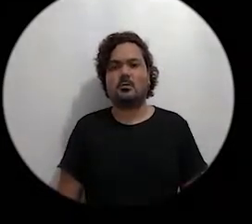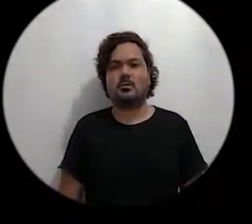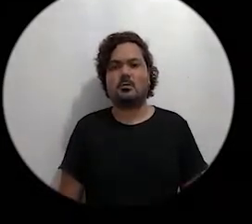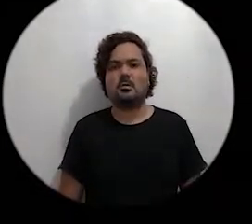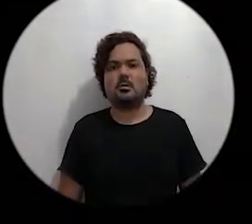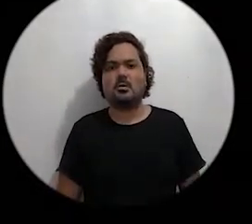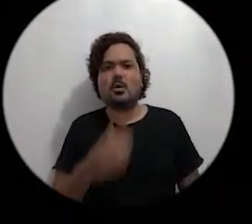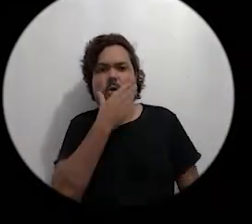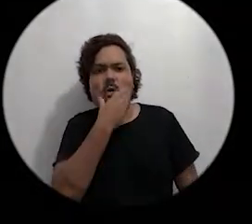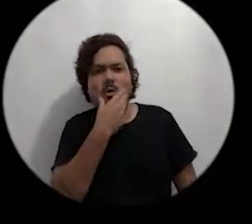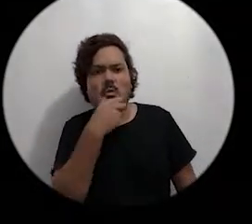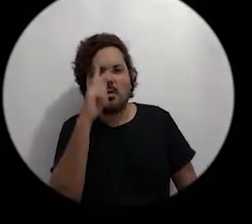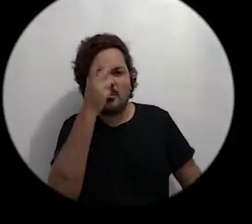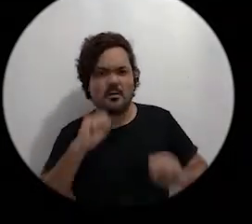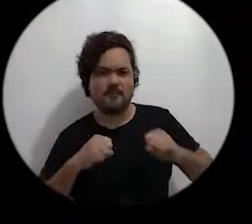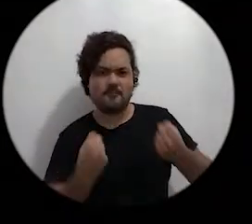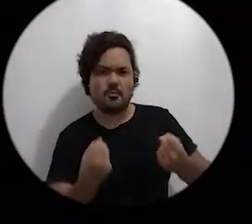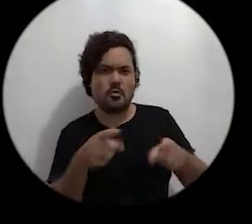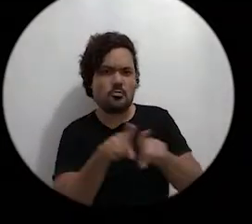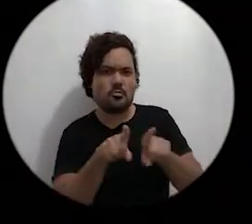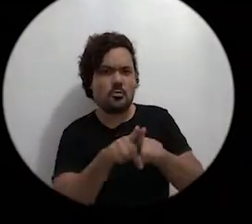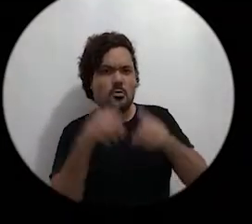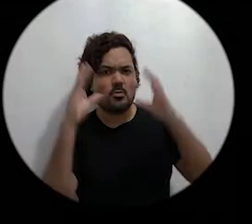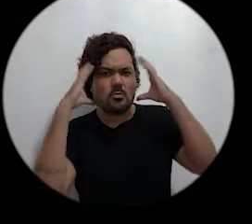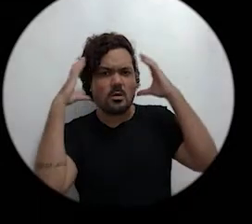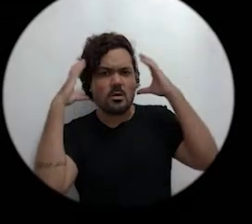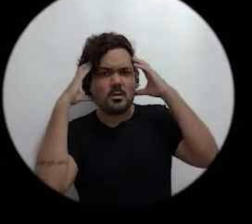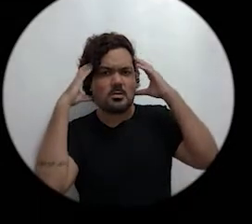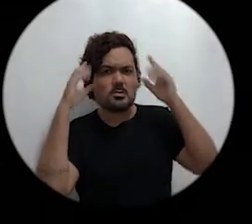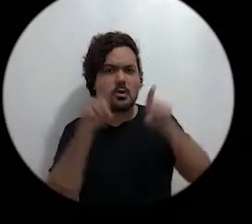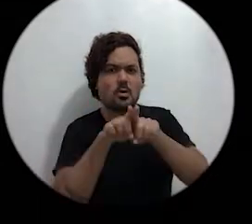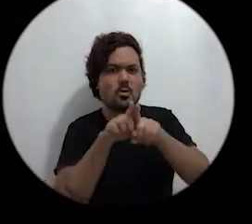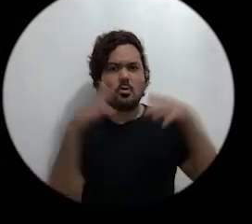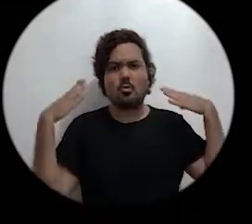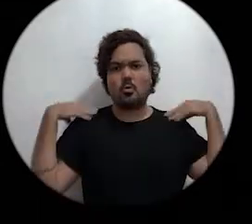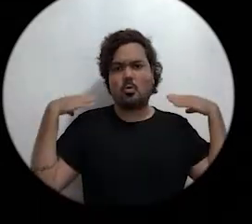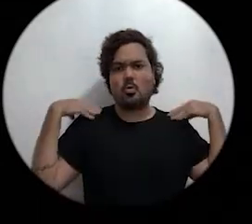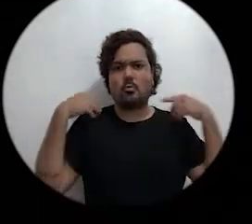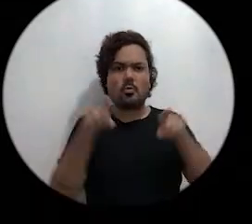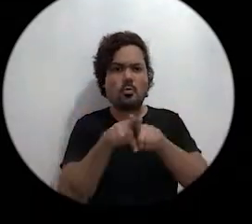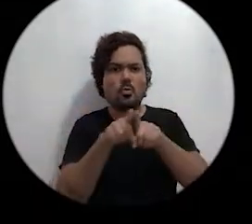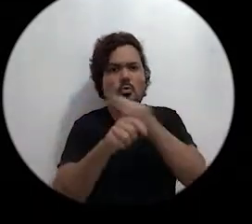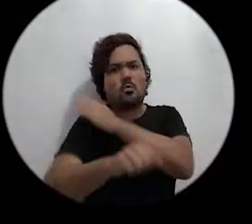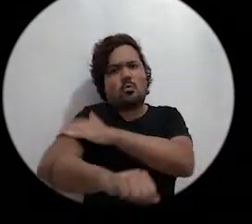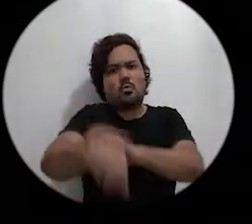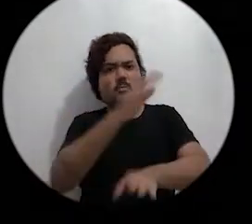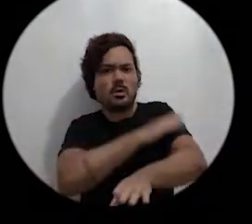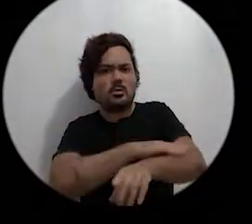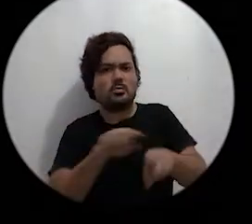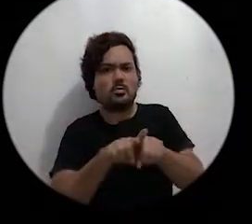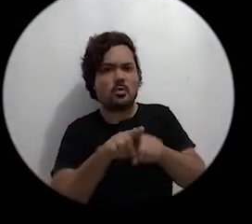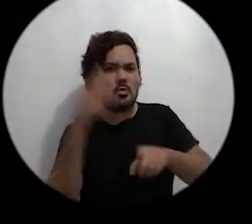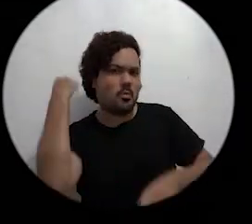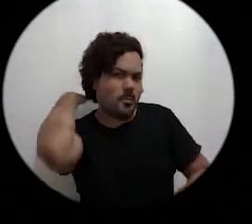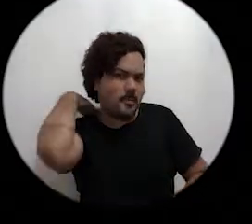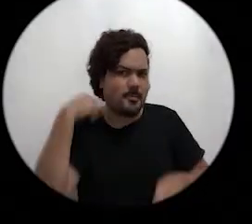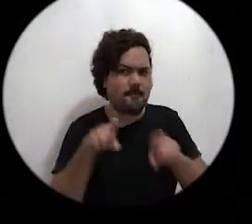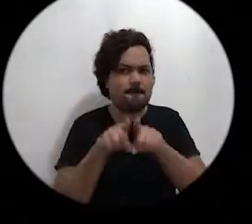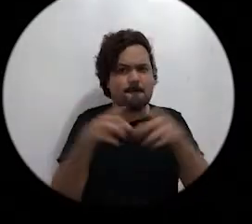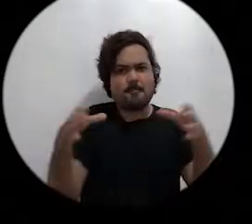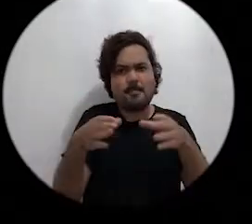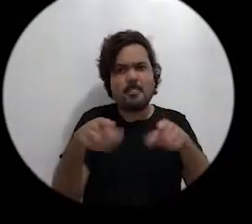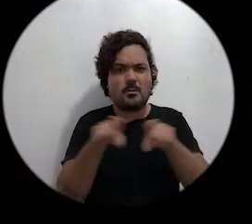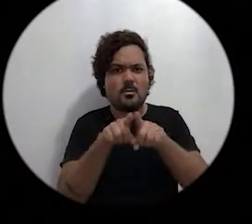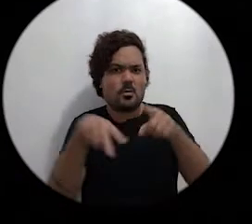Esse homem forte com a cabeça, os ombros, os braços, coluna, cintura,